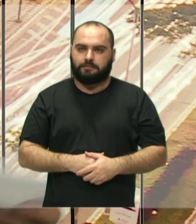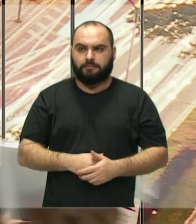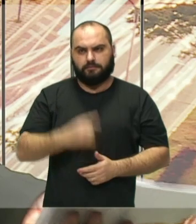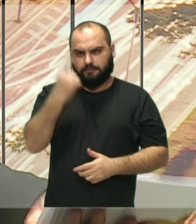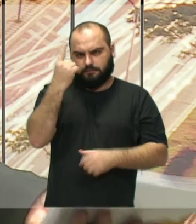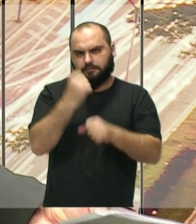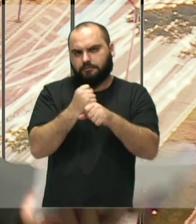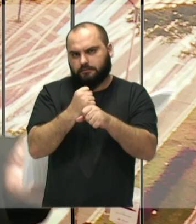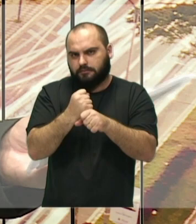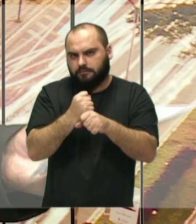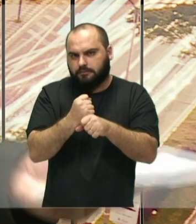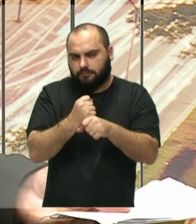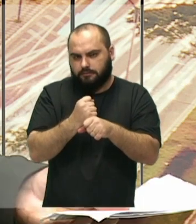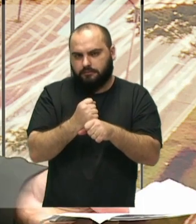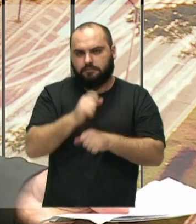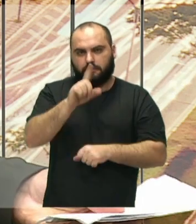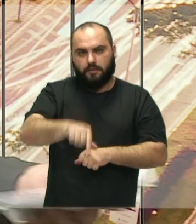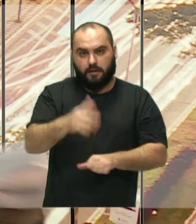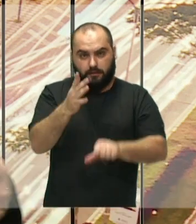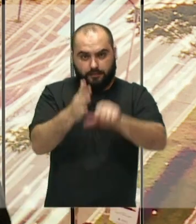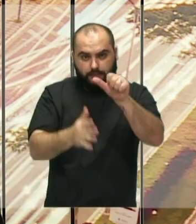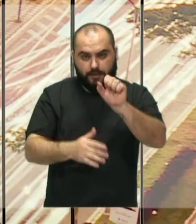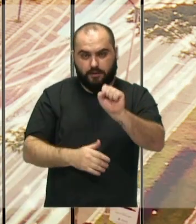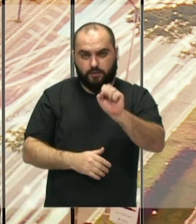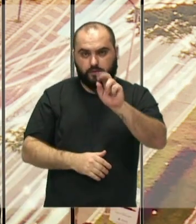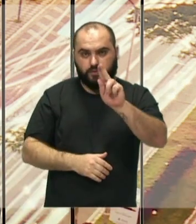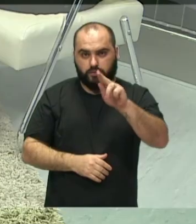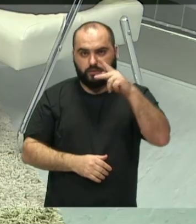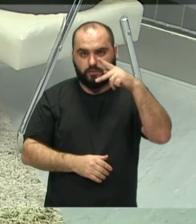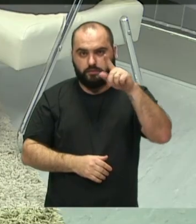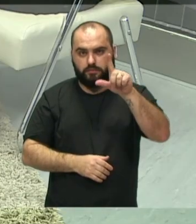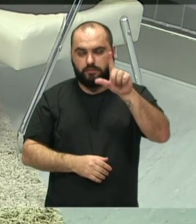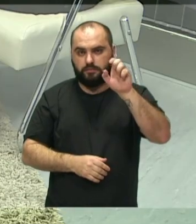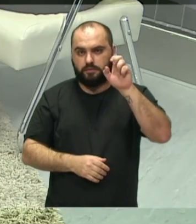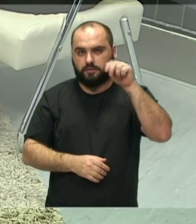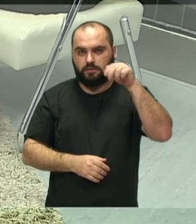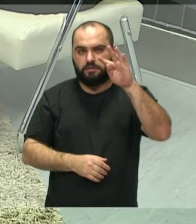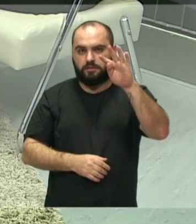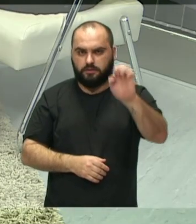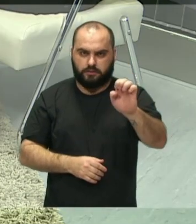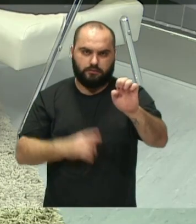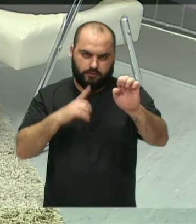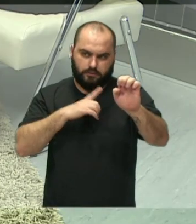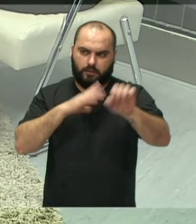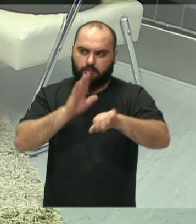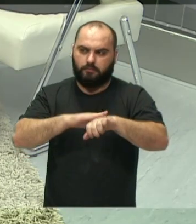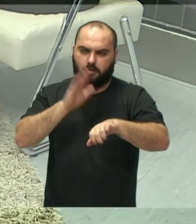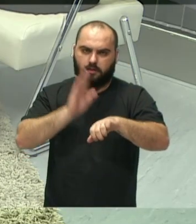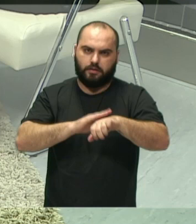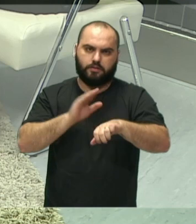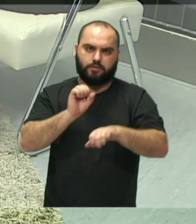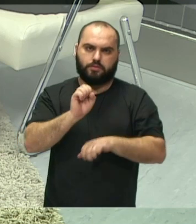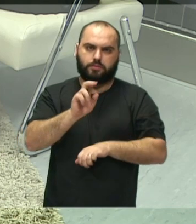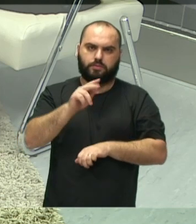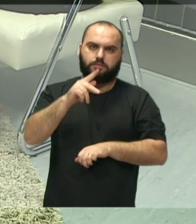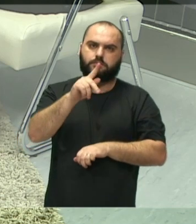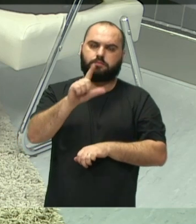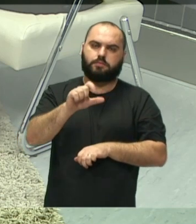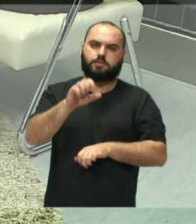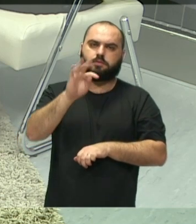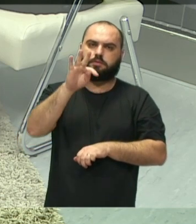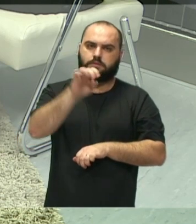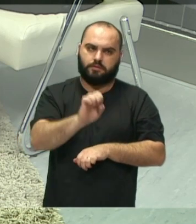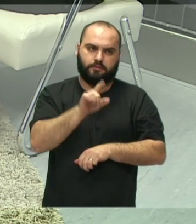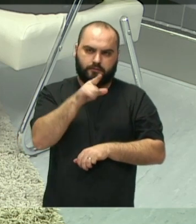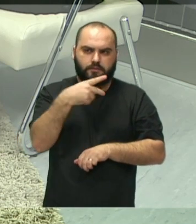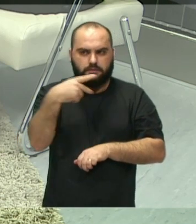né? Porque a senhora é a primeira suplente do DEM. Tem outros suplentes, né, que também assumiram vaga aqui enquanto a senhora ficou